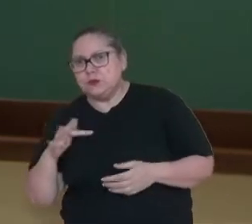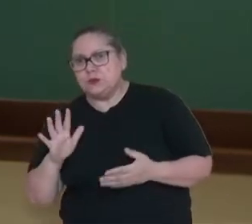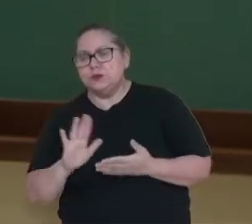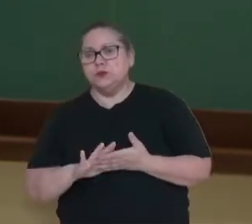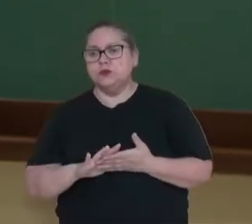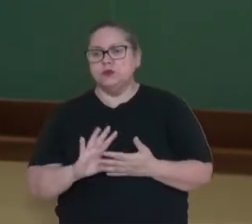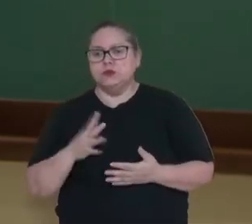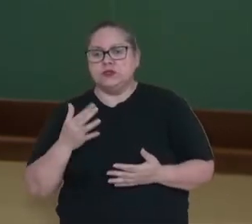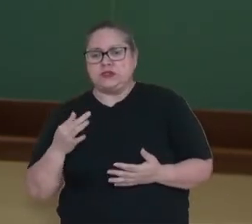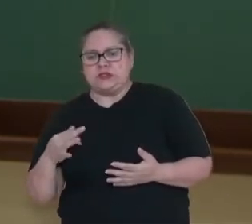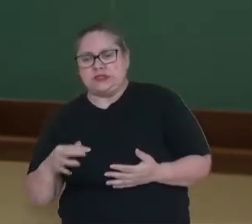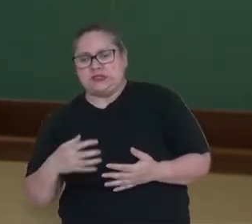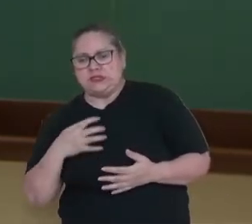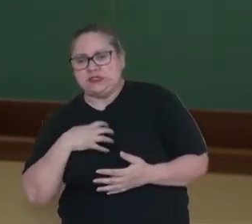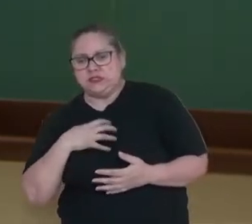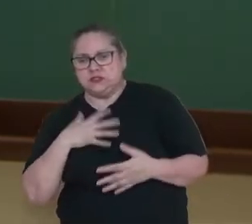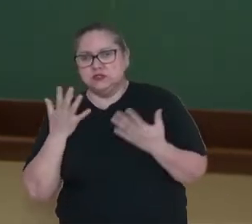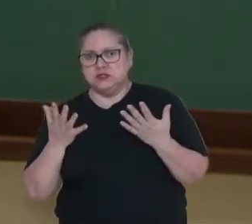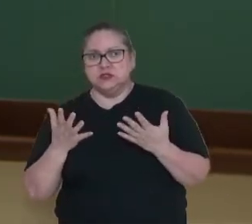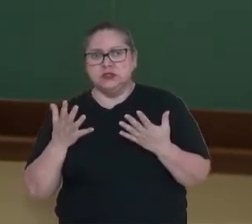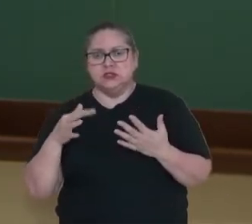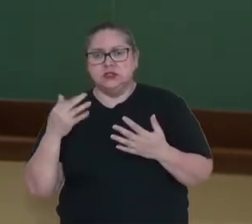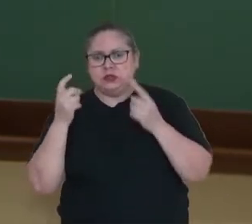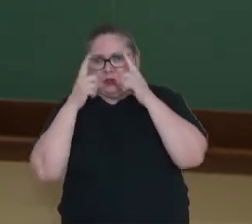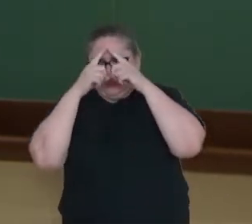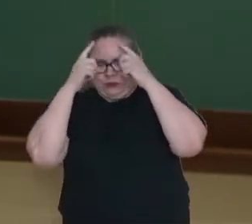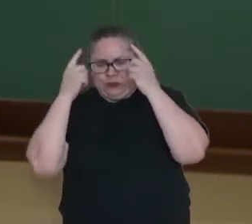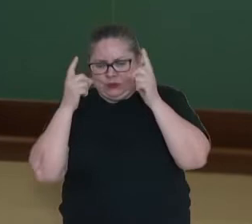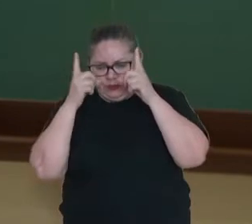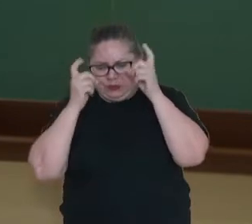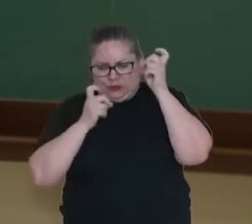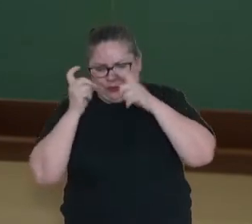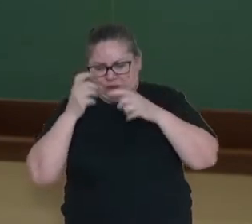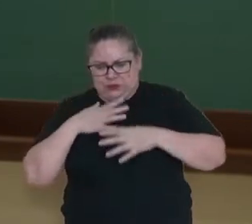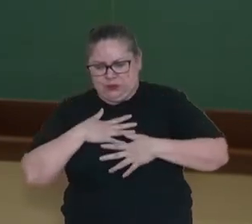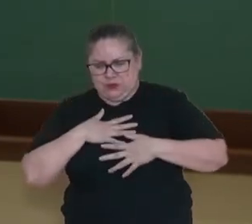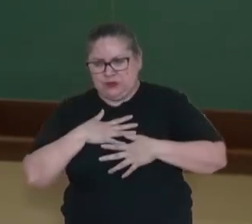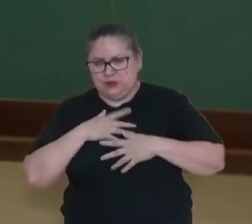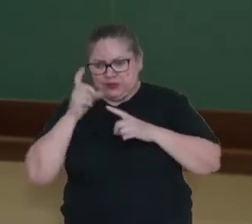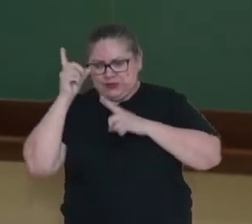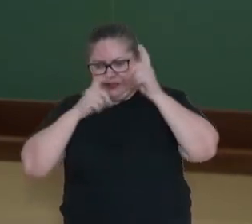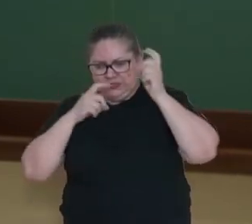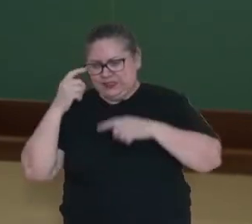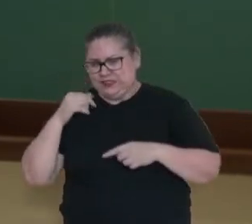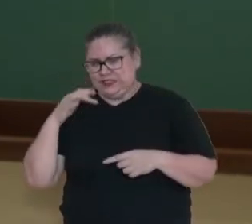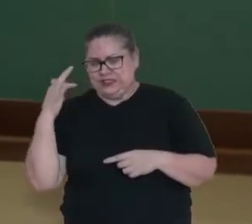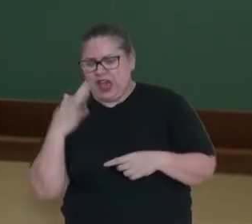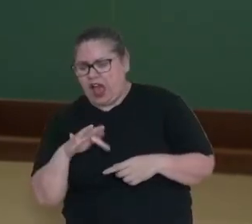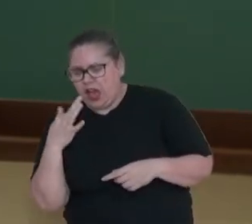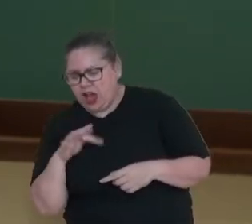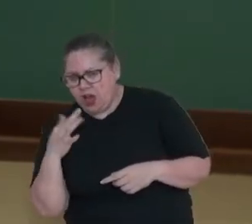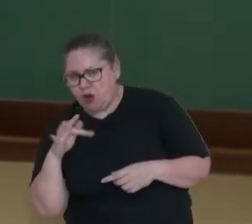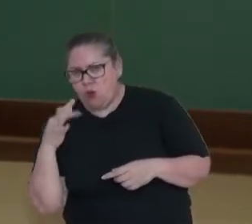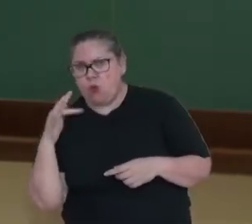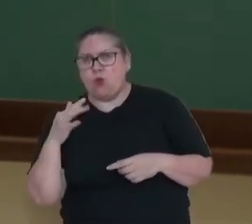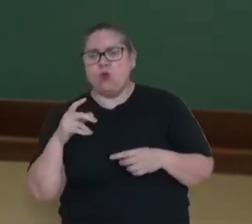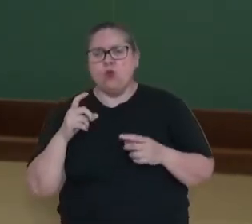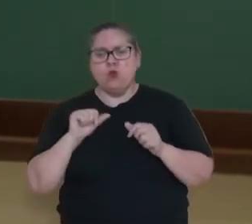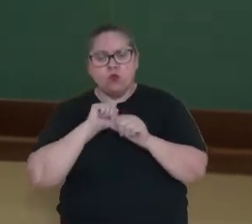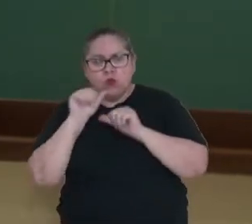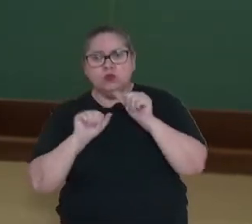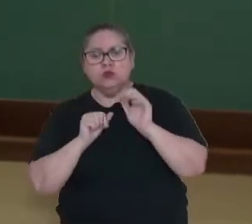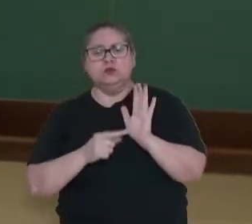Quando sentimos dor, o nosso rosto, a nossa expressão facial muda,